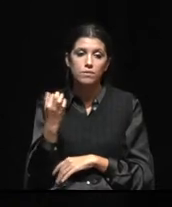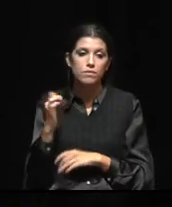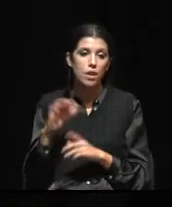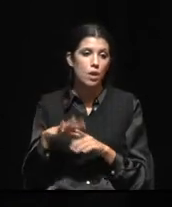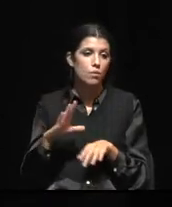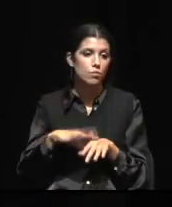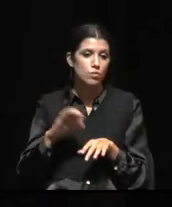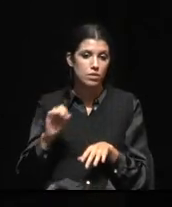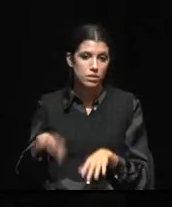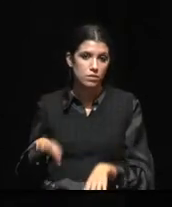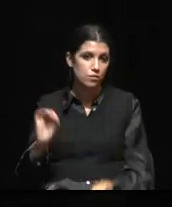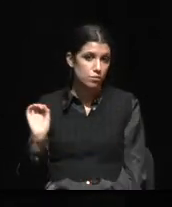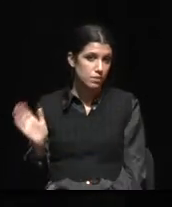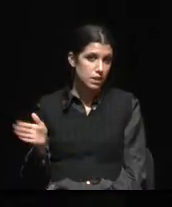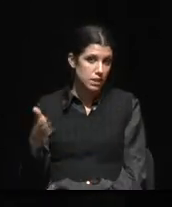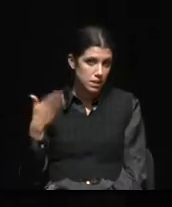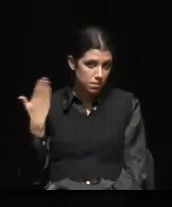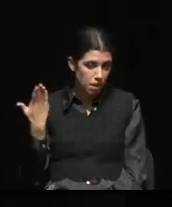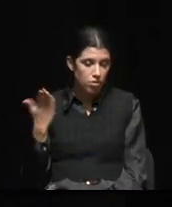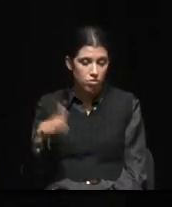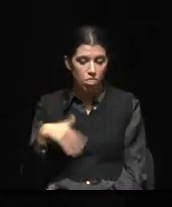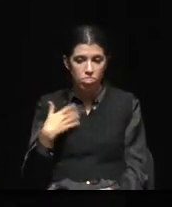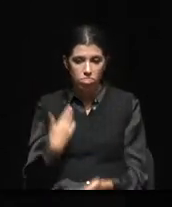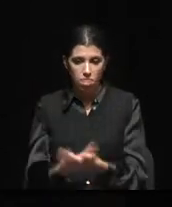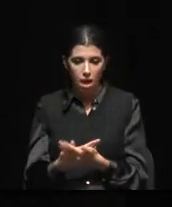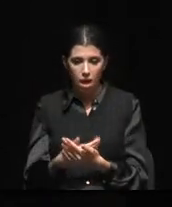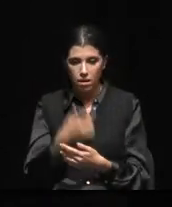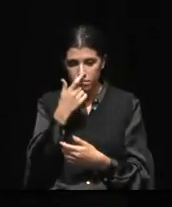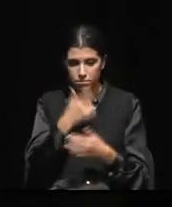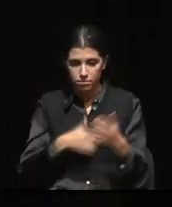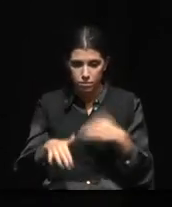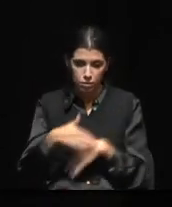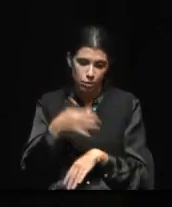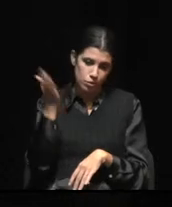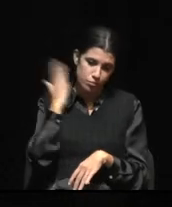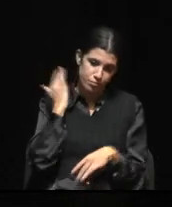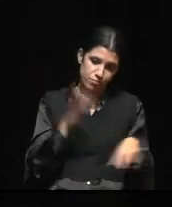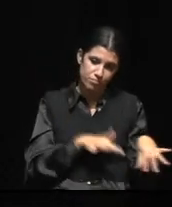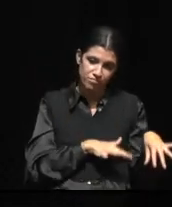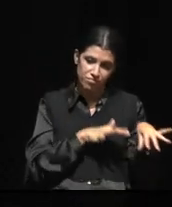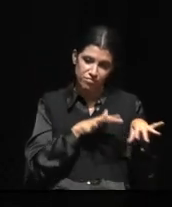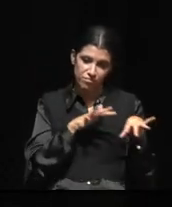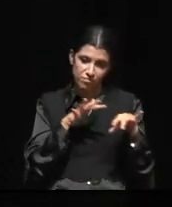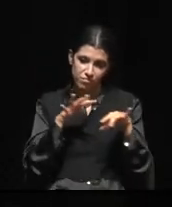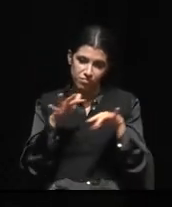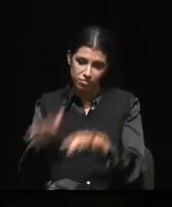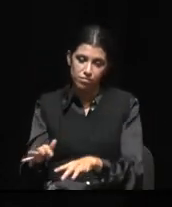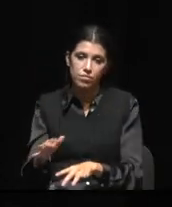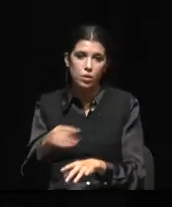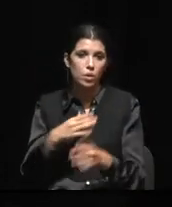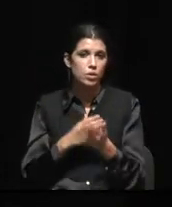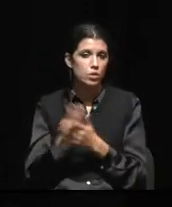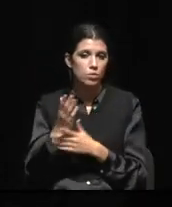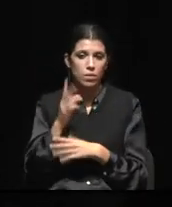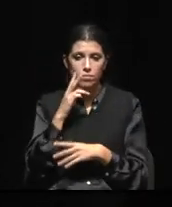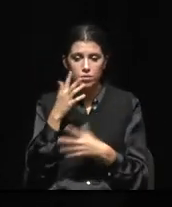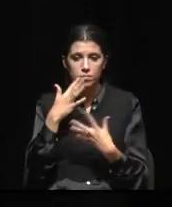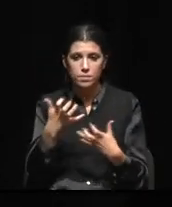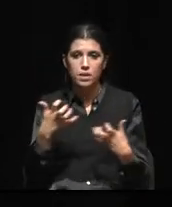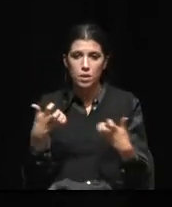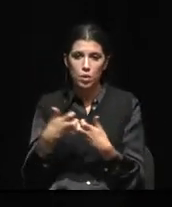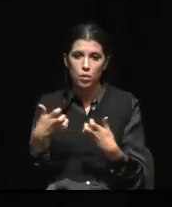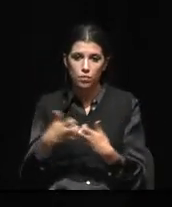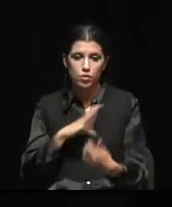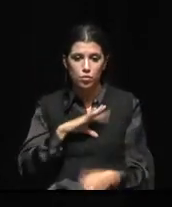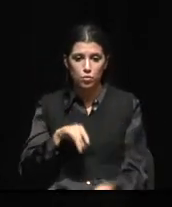principais uma das principais causas de deslocação forçada de populações continuamos a ver conflitos armados em diferentes partes do